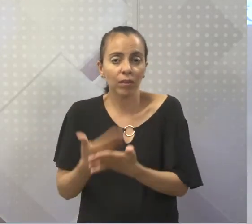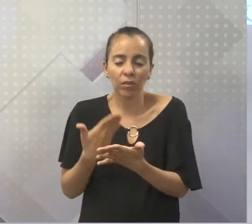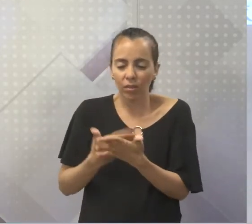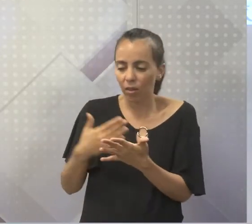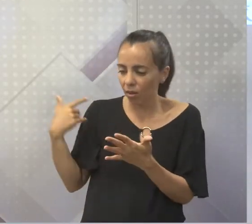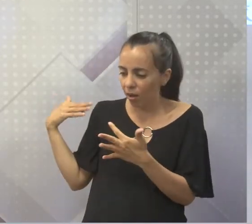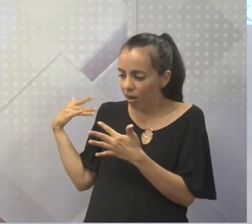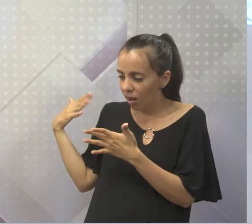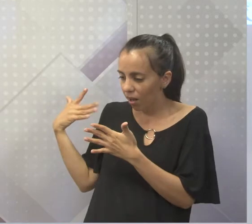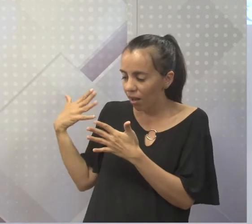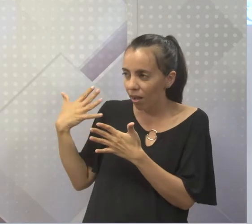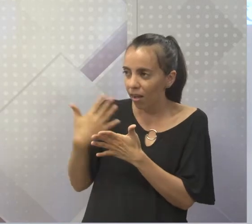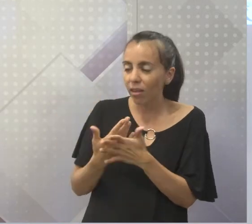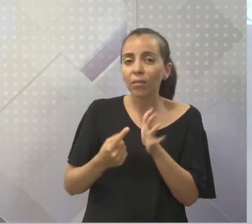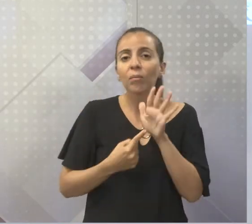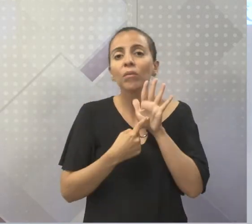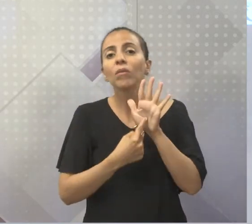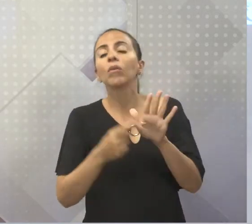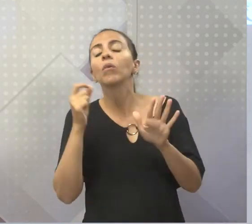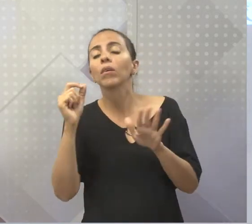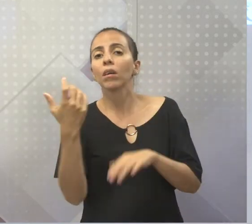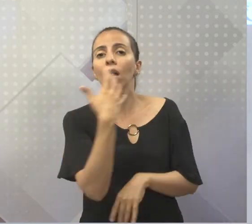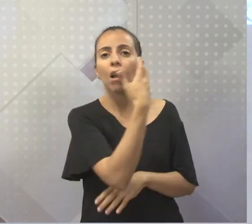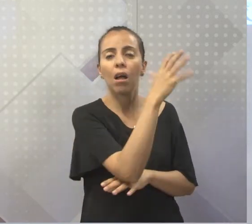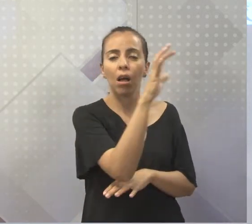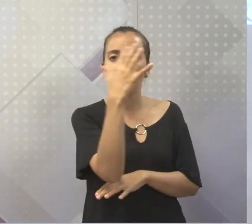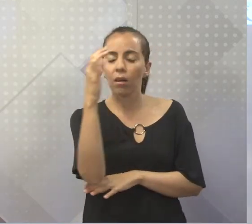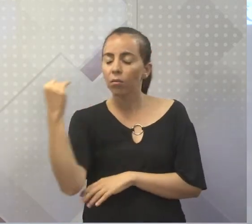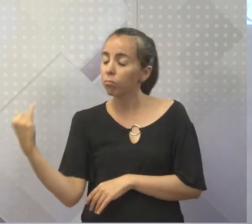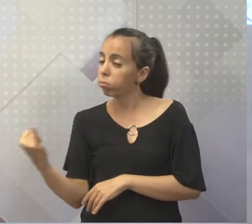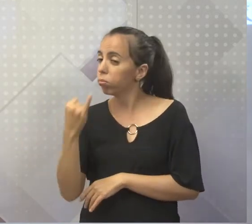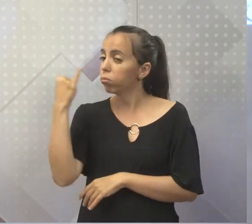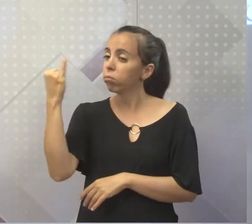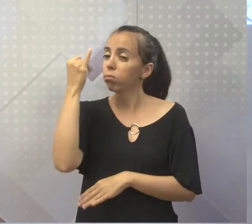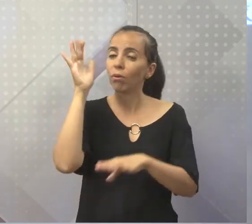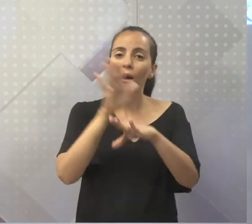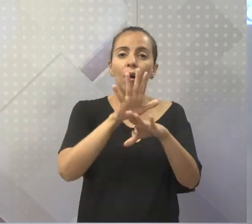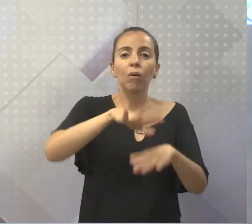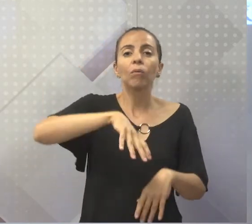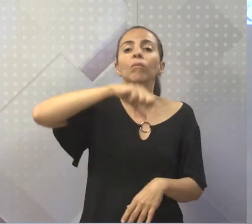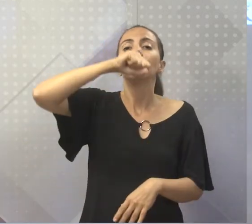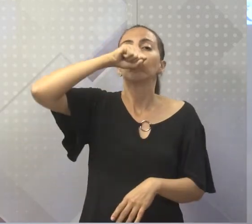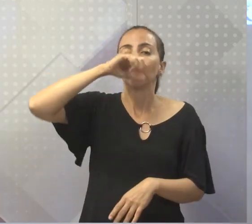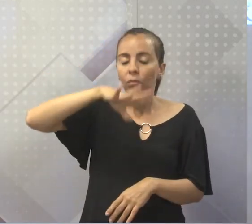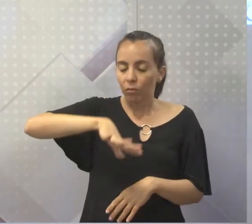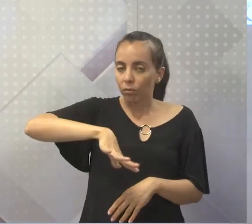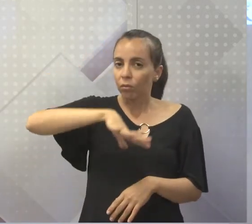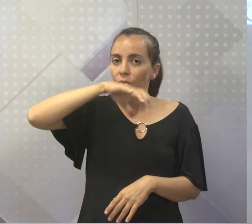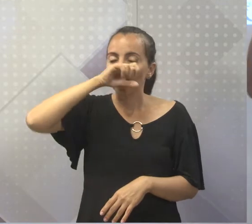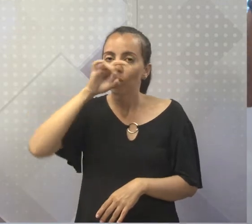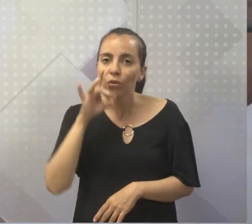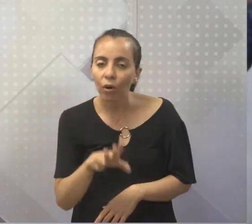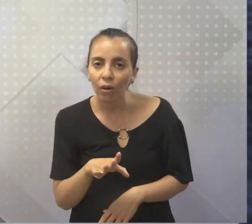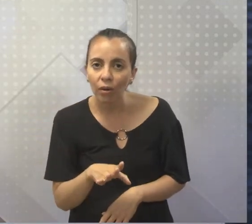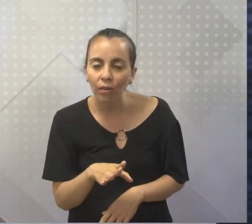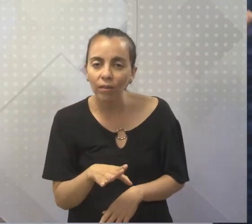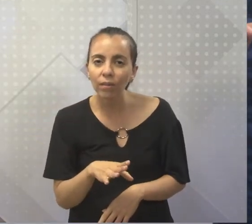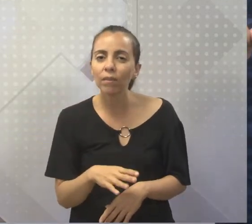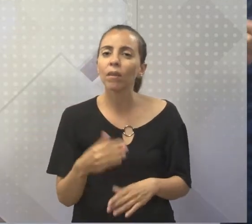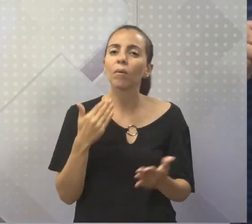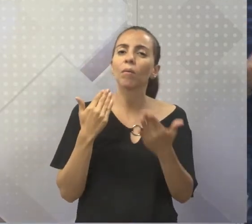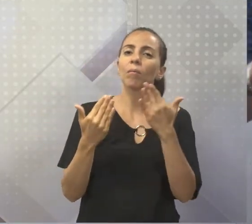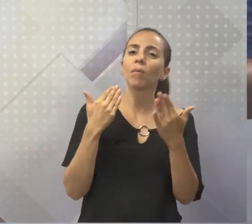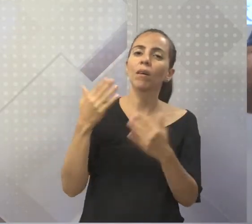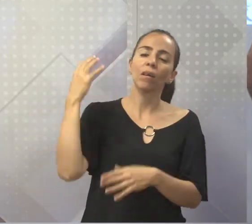então isso aqui tá dizendo que as árvores são os pulmões do mundo não são Se a gente pudesse dizer